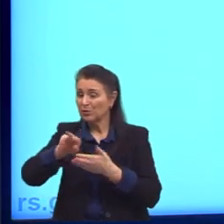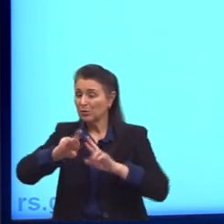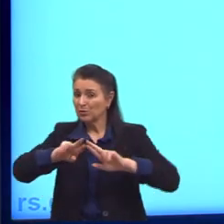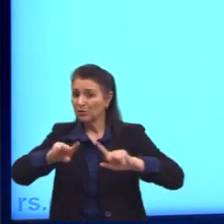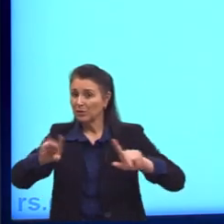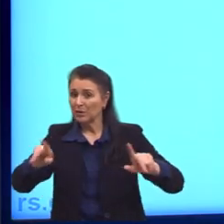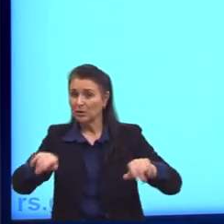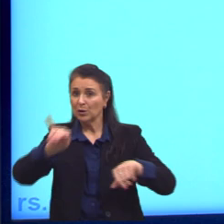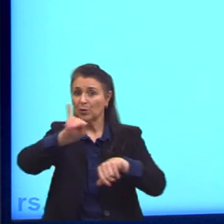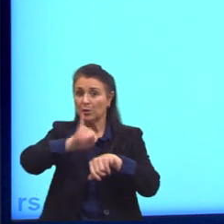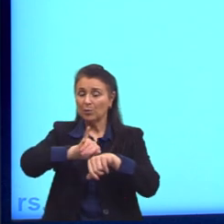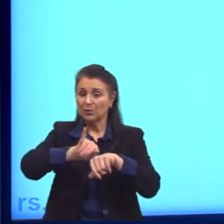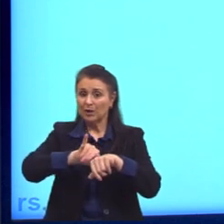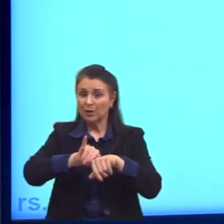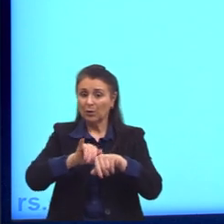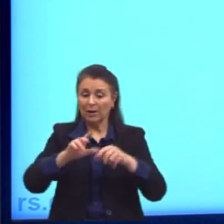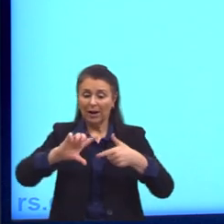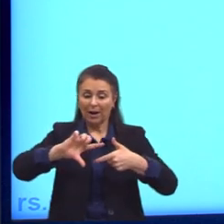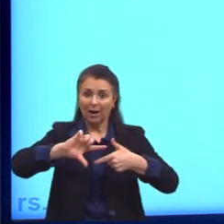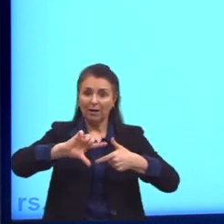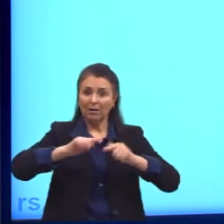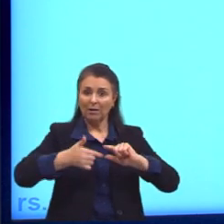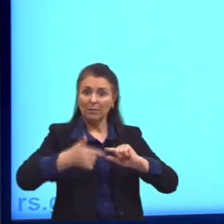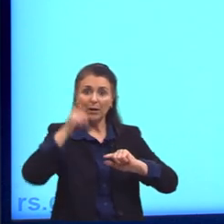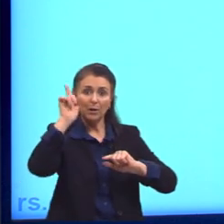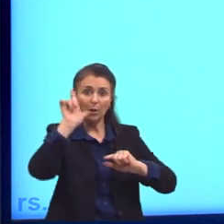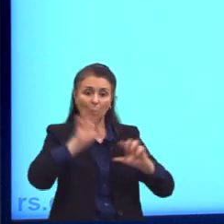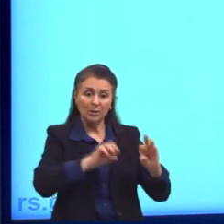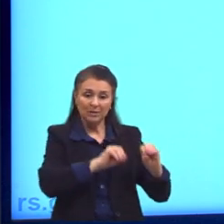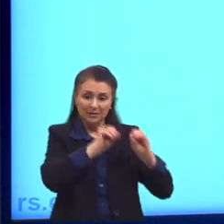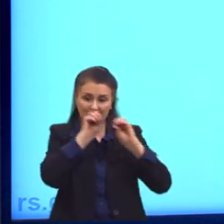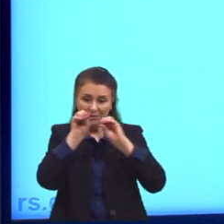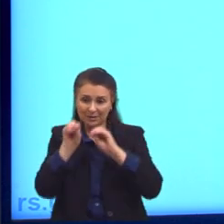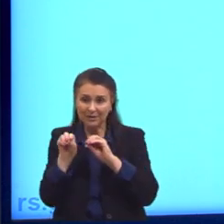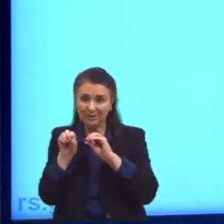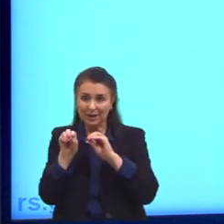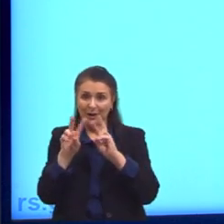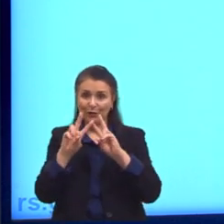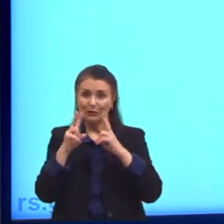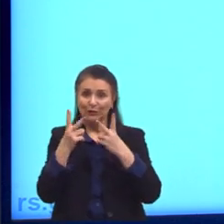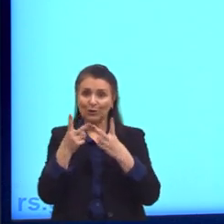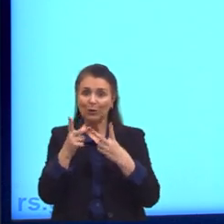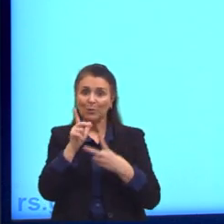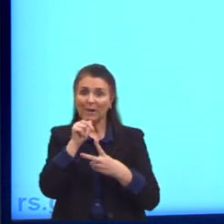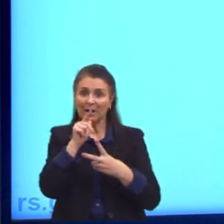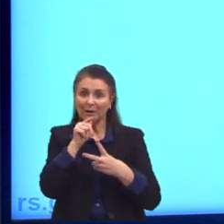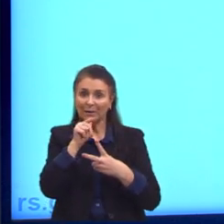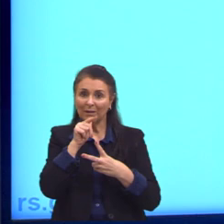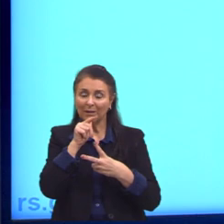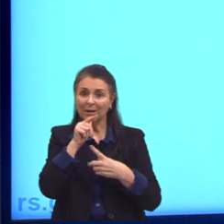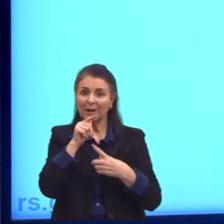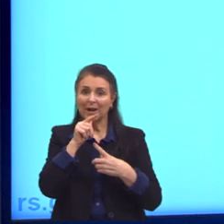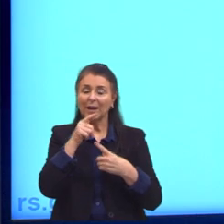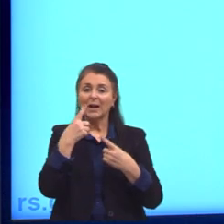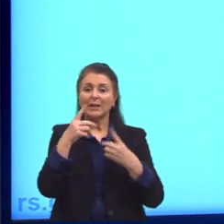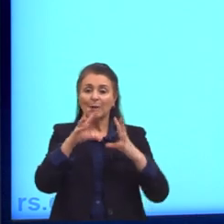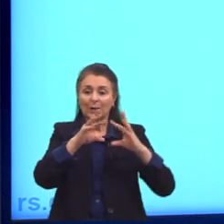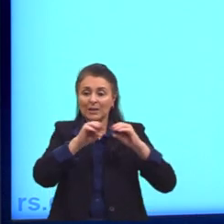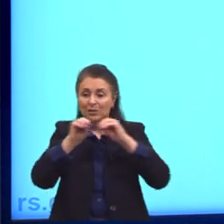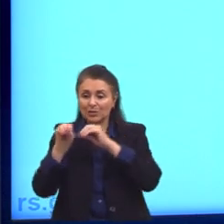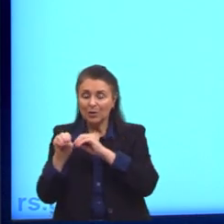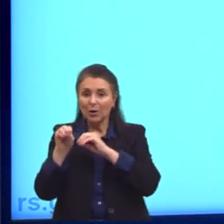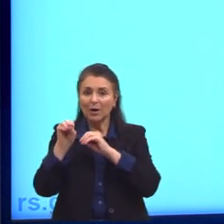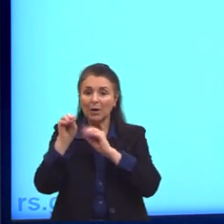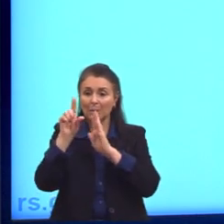aqui é na forma como ele está ele não consegue deslocar grandes volumes de água ele desloca menos e esse volume